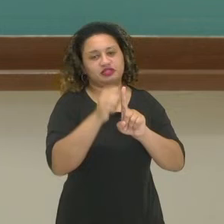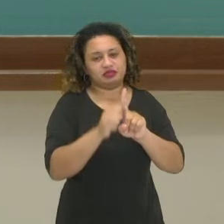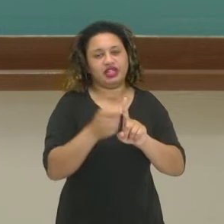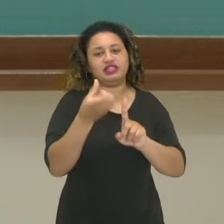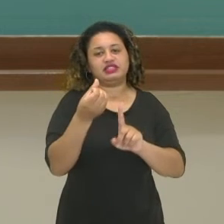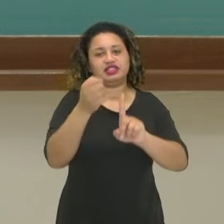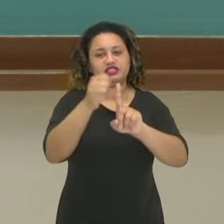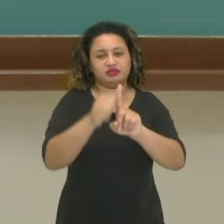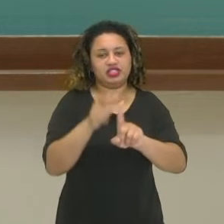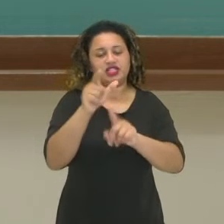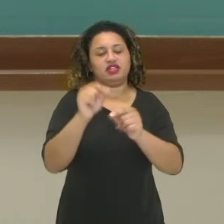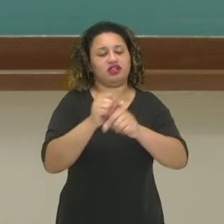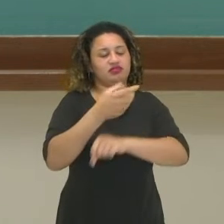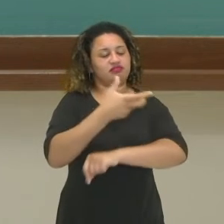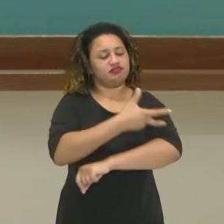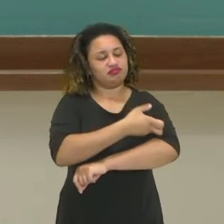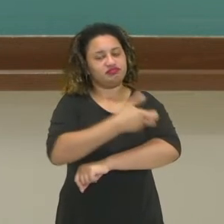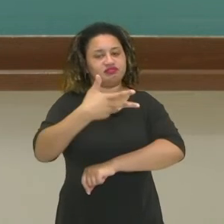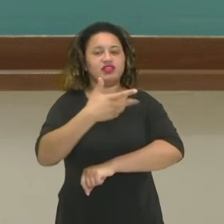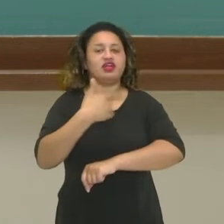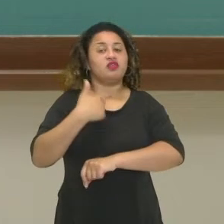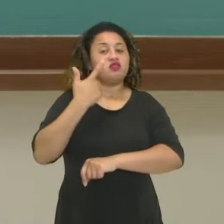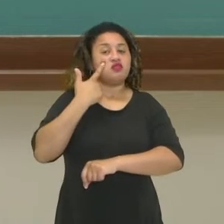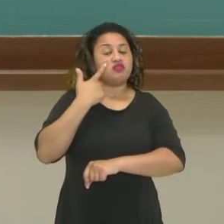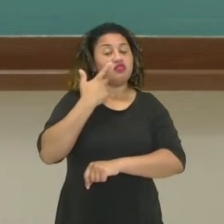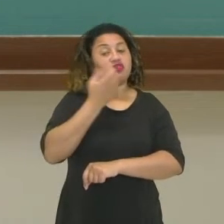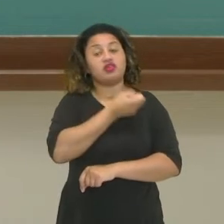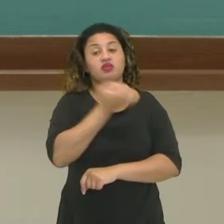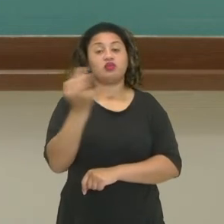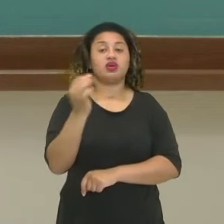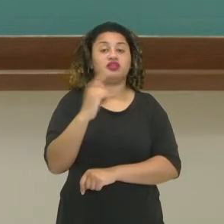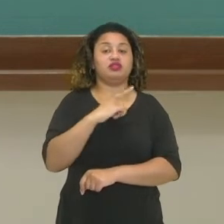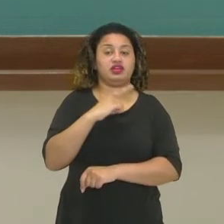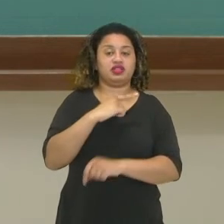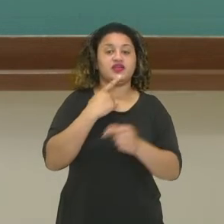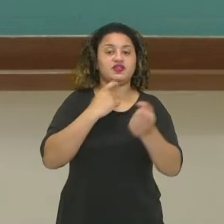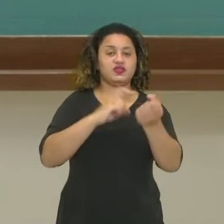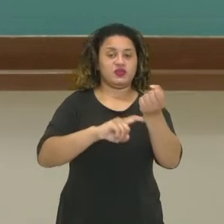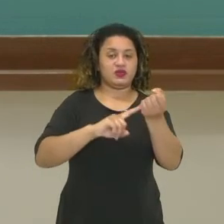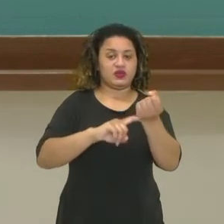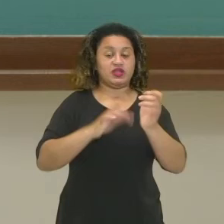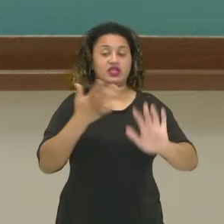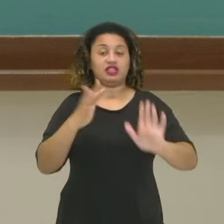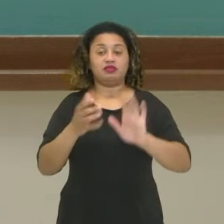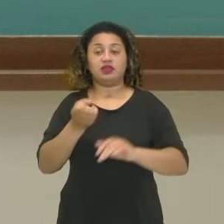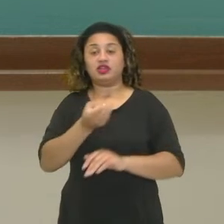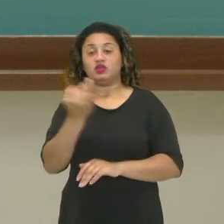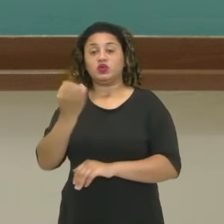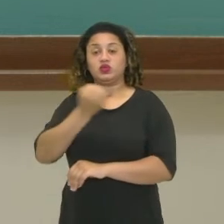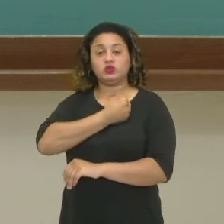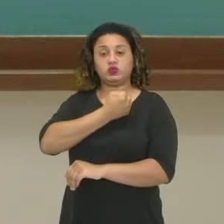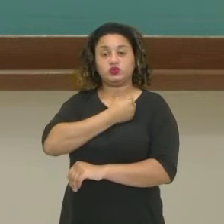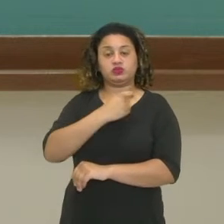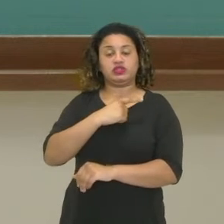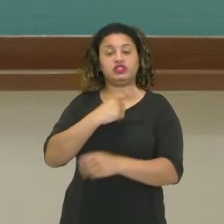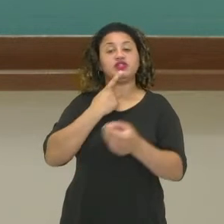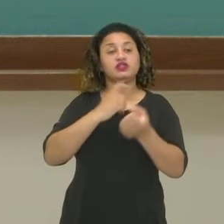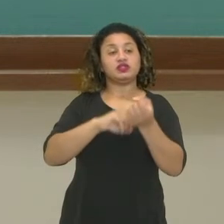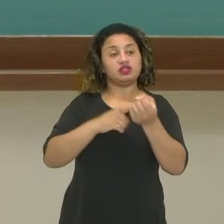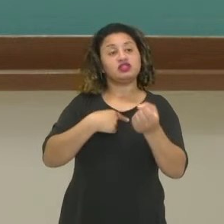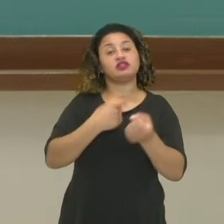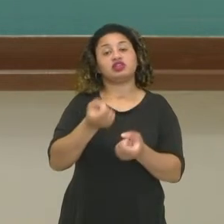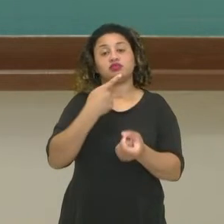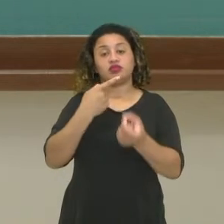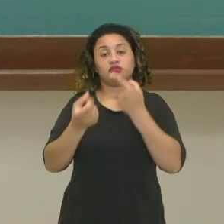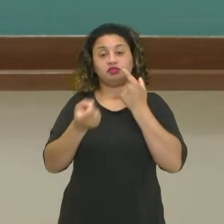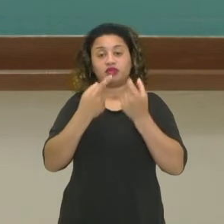Você vai, faz todos os exames e vê o nível dos seus linfócitos T. Então, dependendo dos níveis, você vai tomar os remédios. O que os